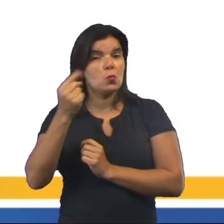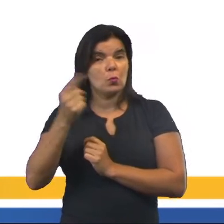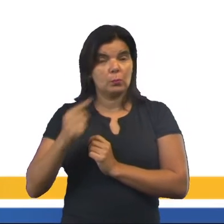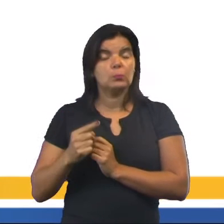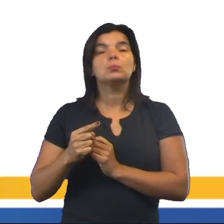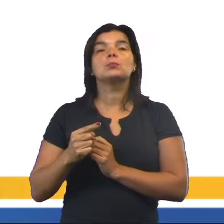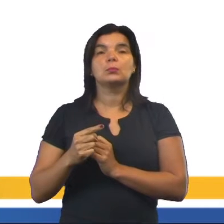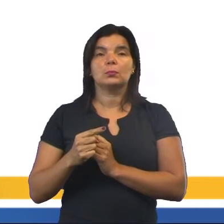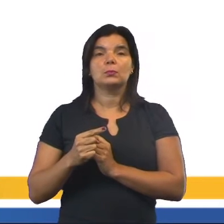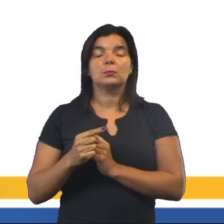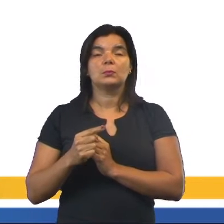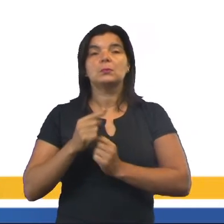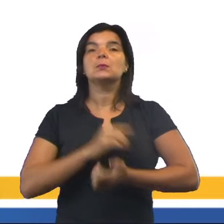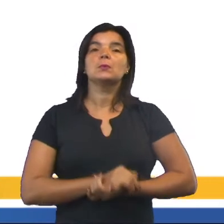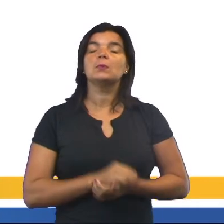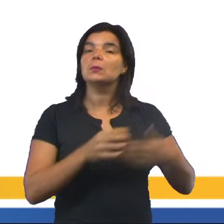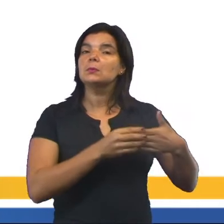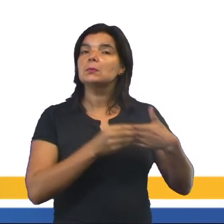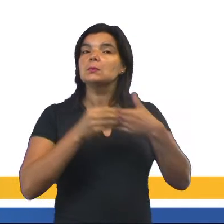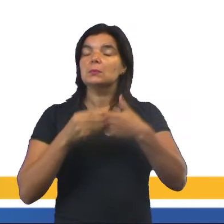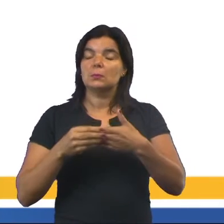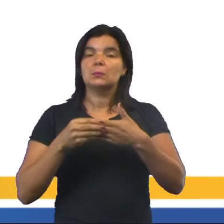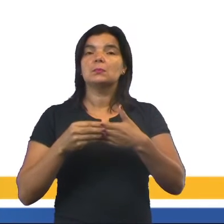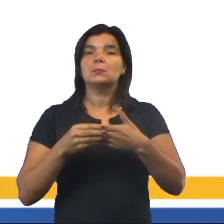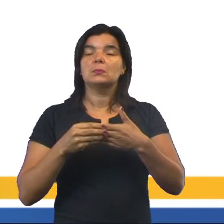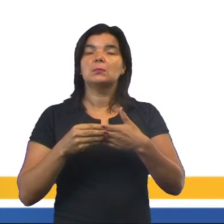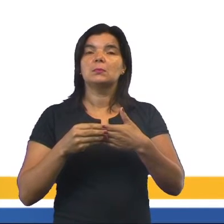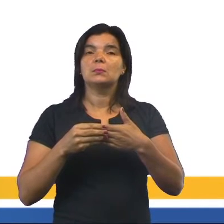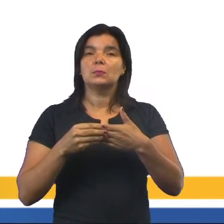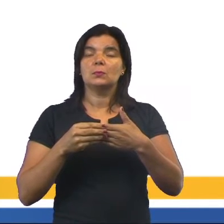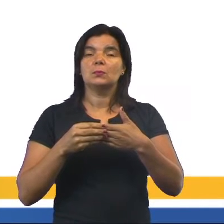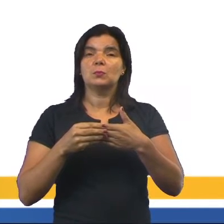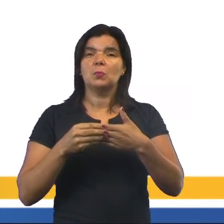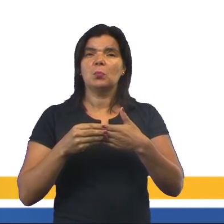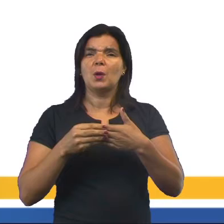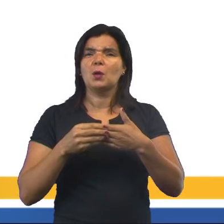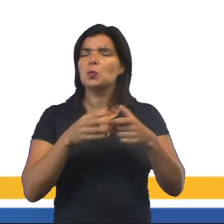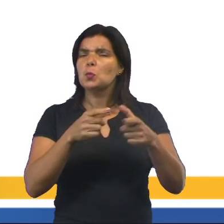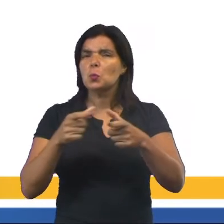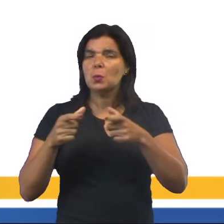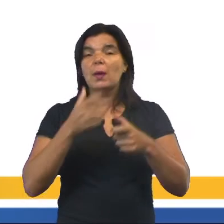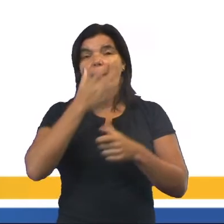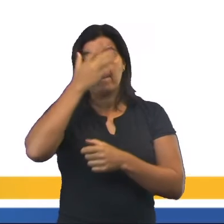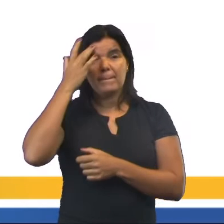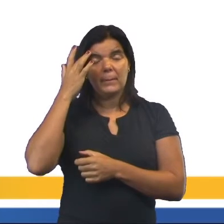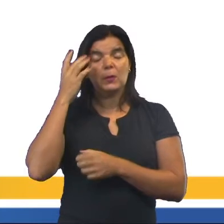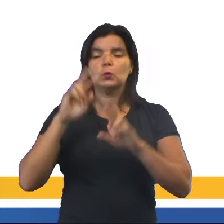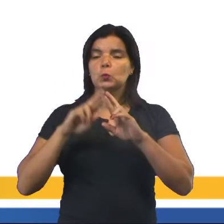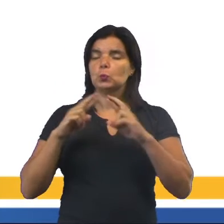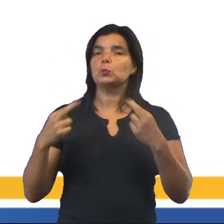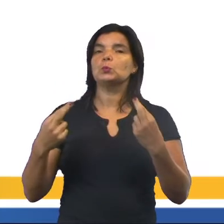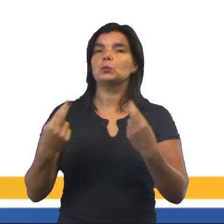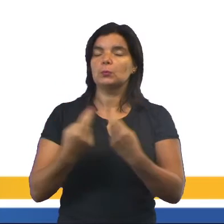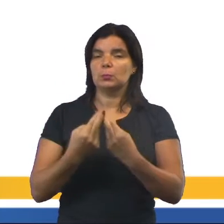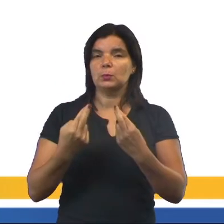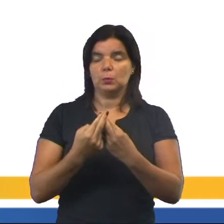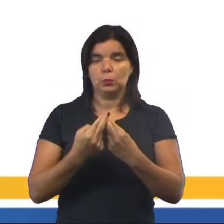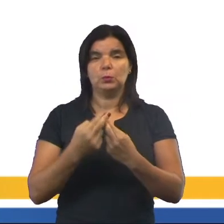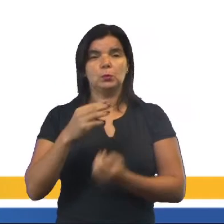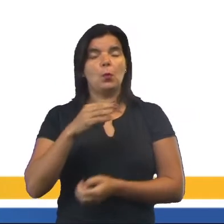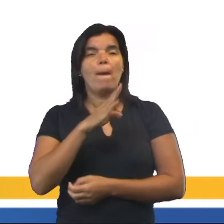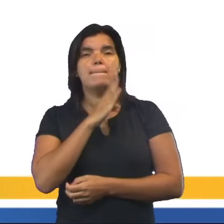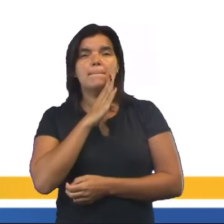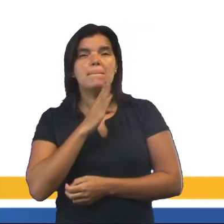ratos. E eles levavam para clubes e para lugares onde as pessoas se reuniam, como clubes